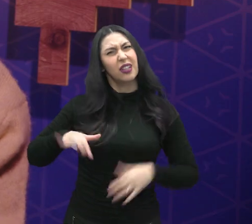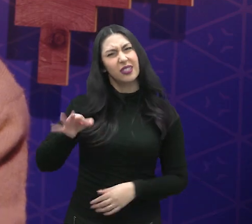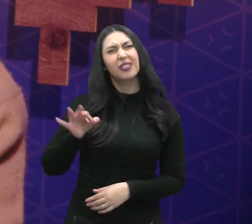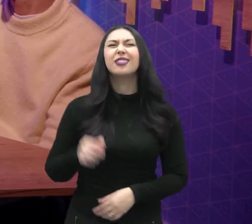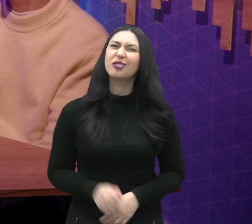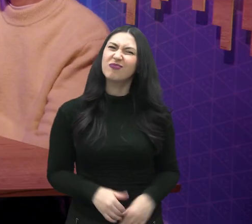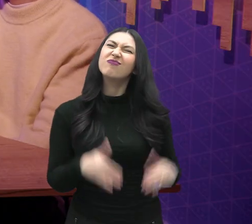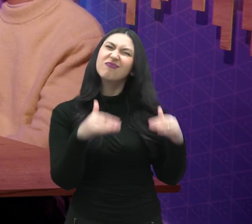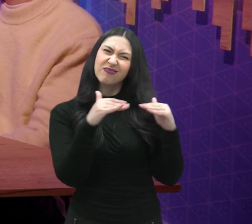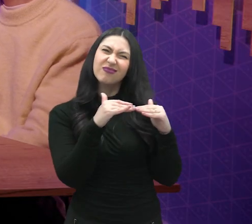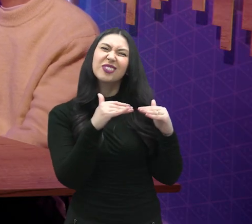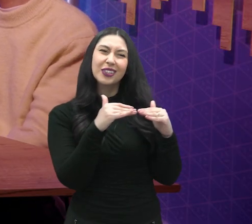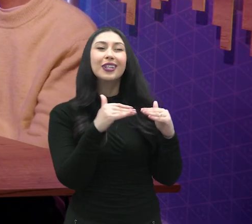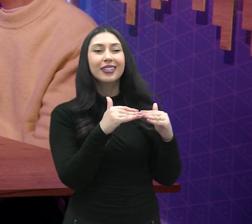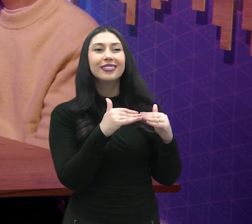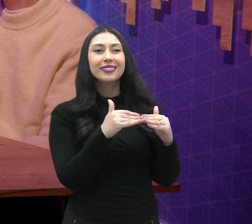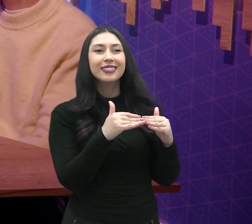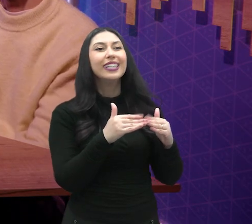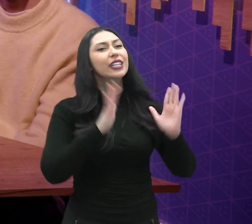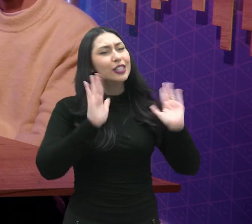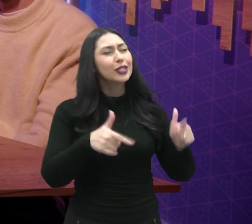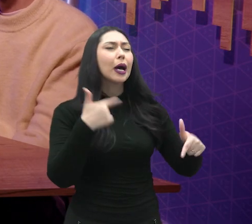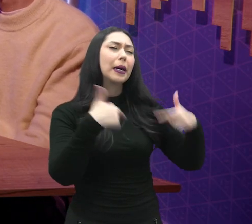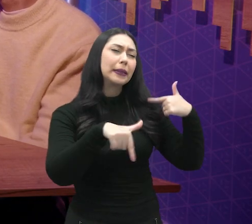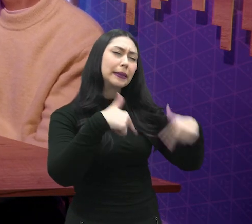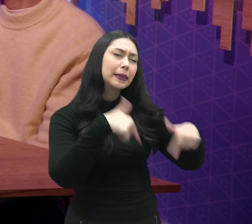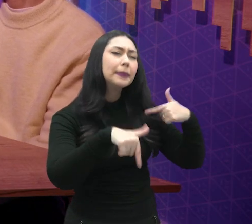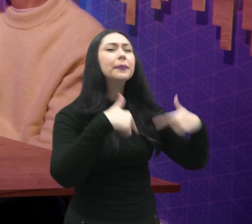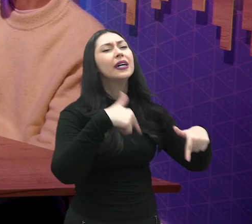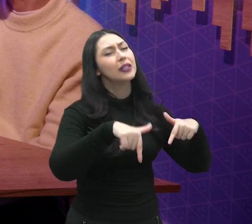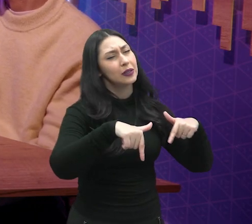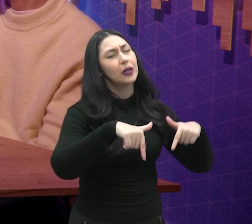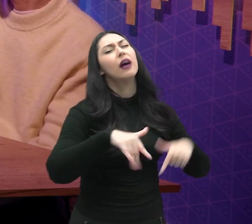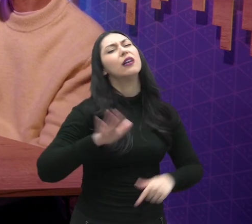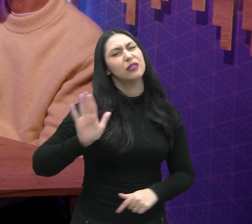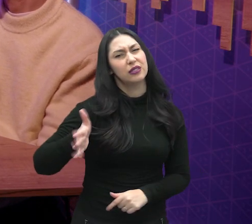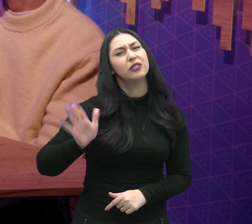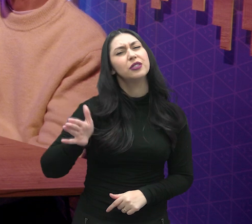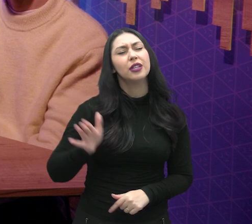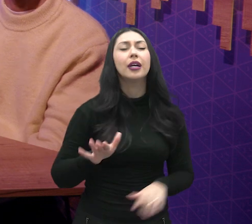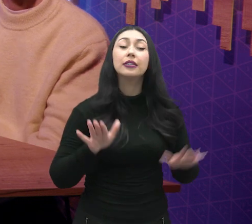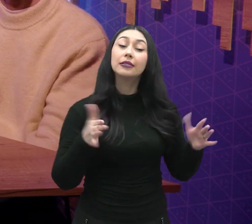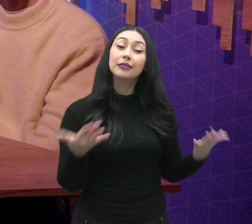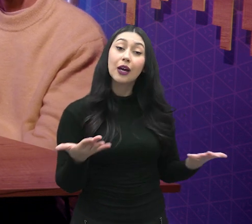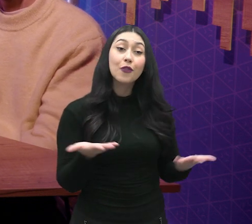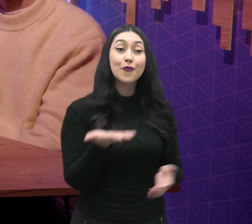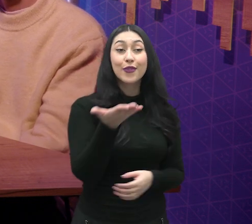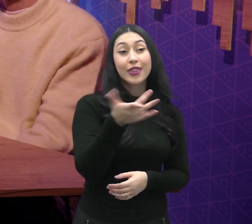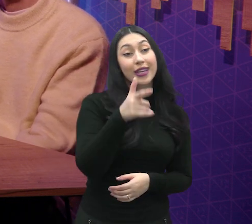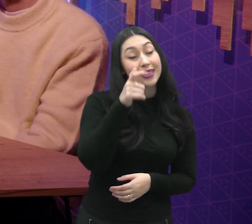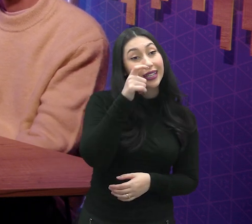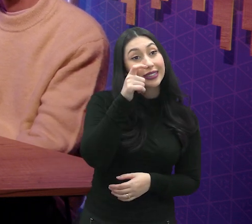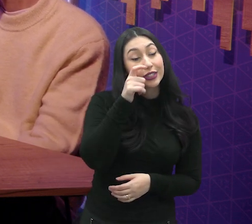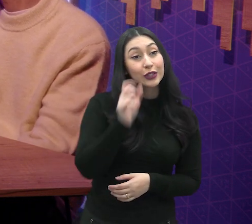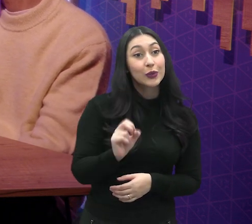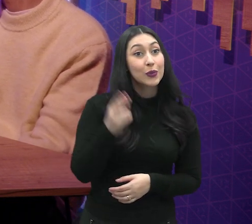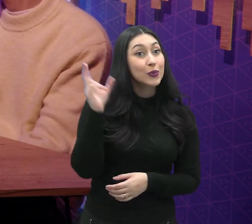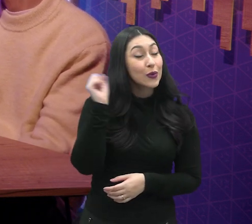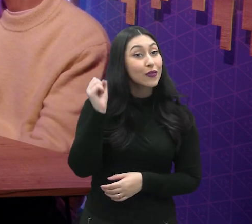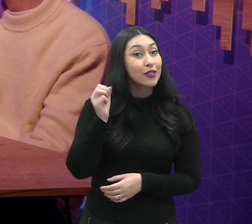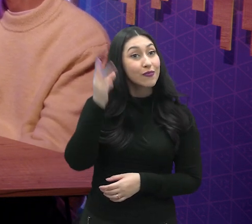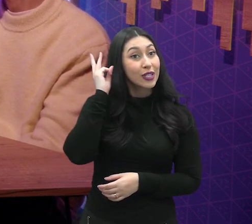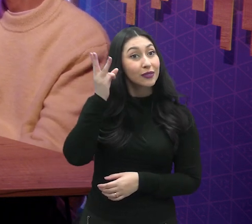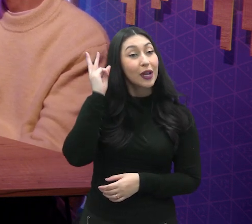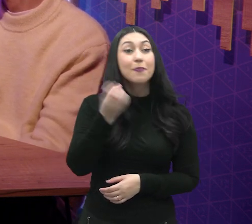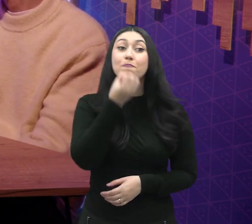já. Eu concordo com você. Acho que a gente, né, já trabalhou bastante hoje. É isso. Pra você que tá assistindo ou ouvindo a gente,